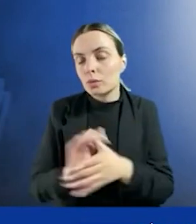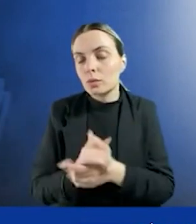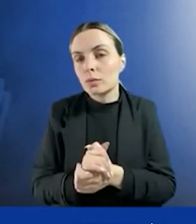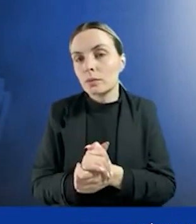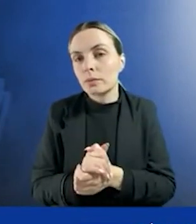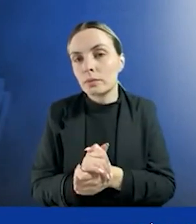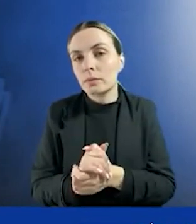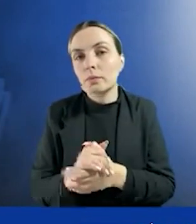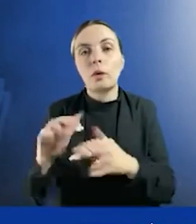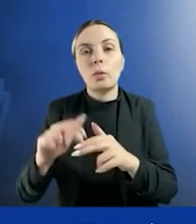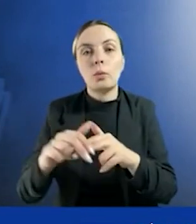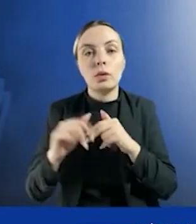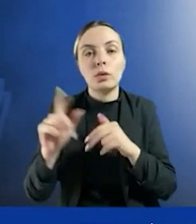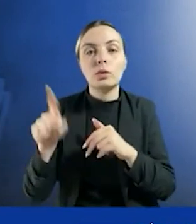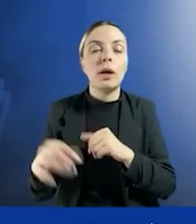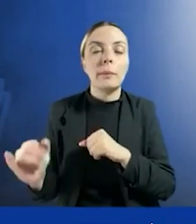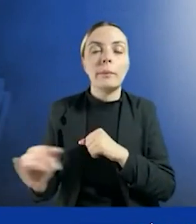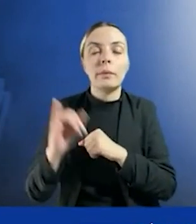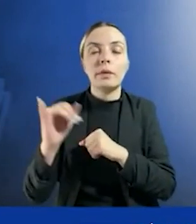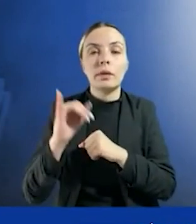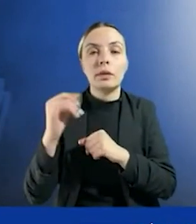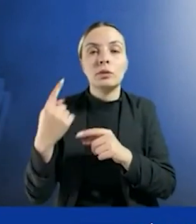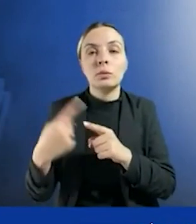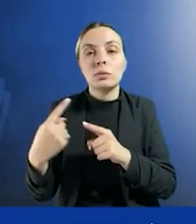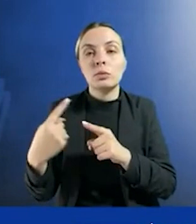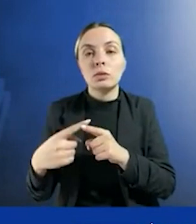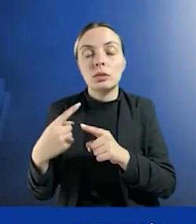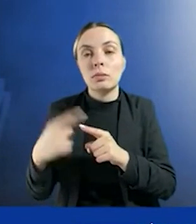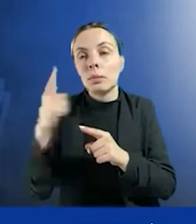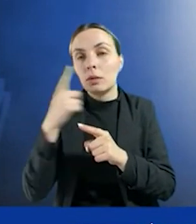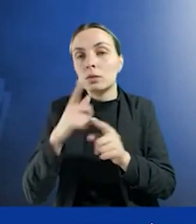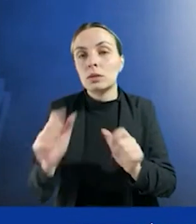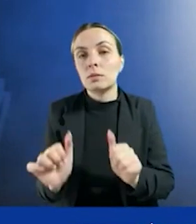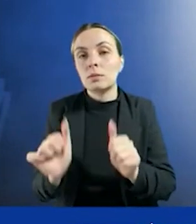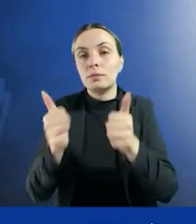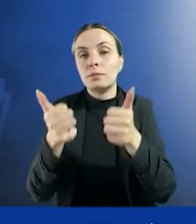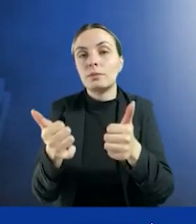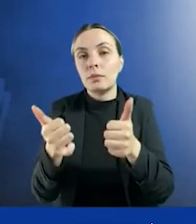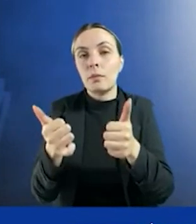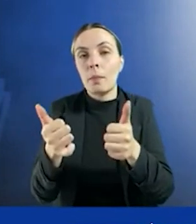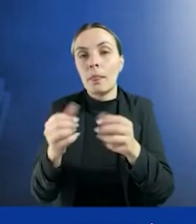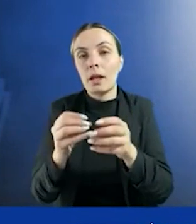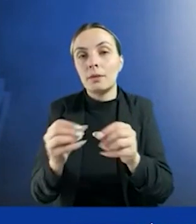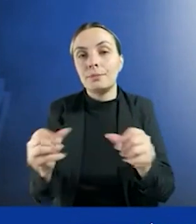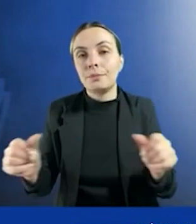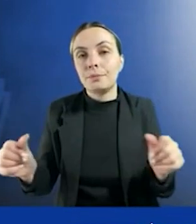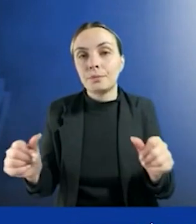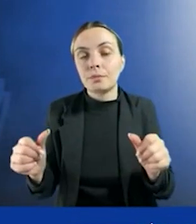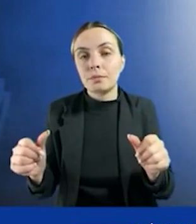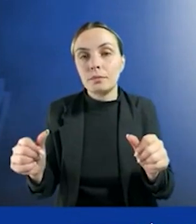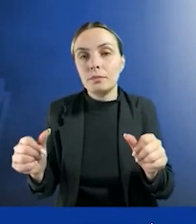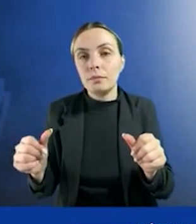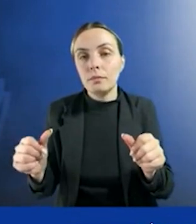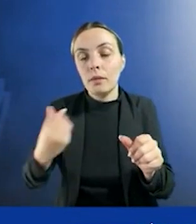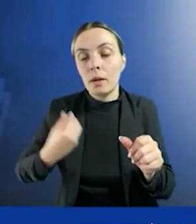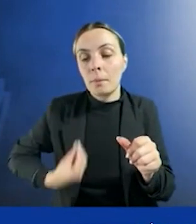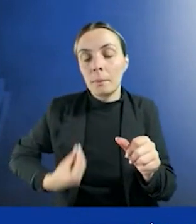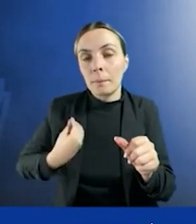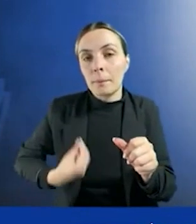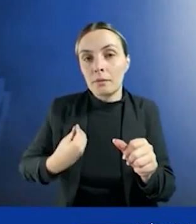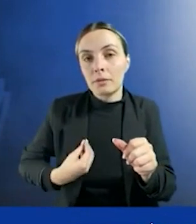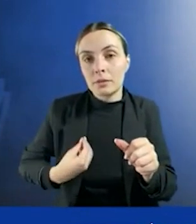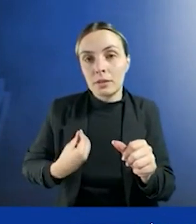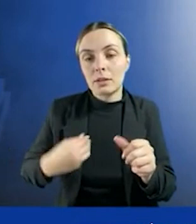isso é essencial para o melhorio do solo, para a manutenção da vida no solo. Isso